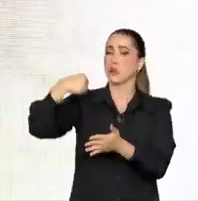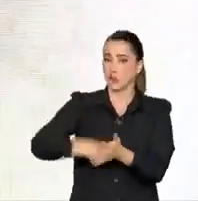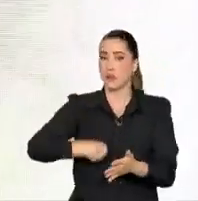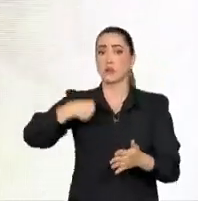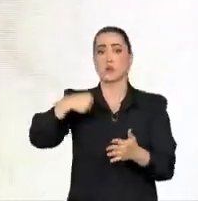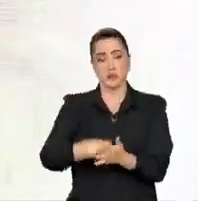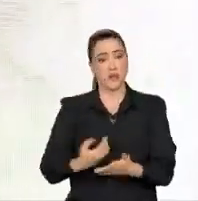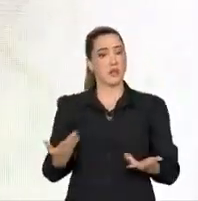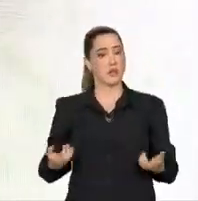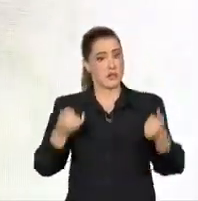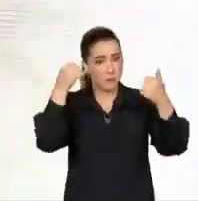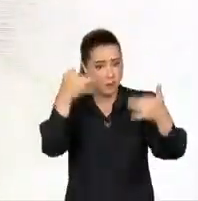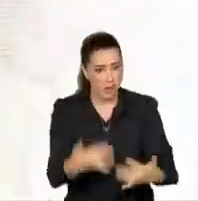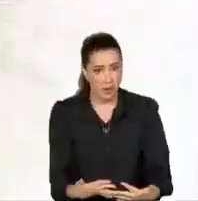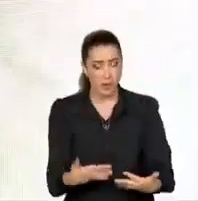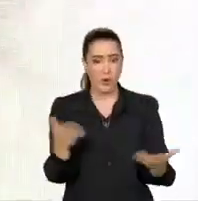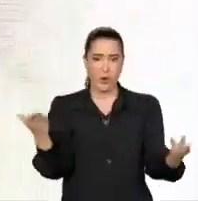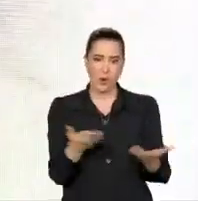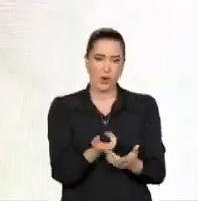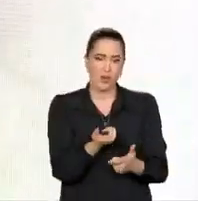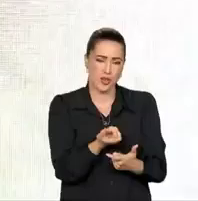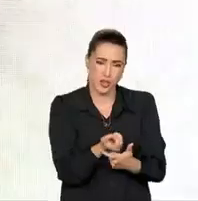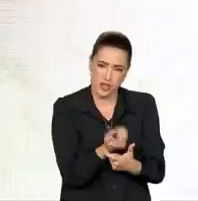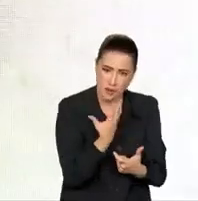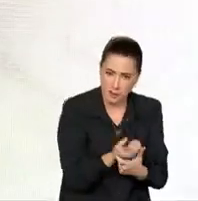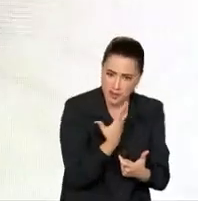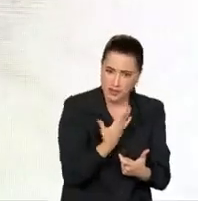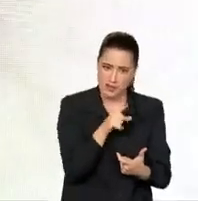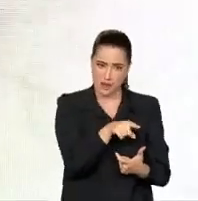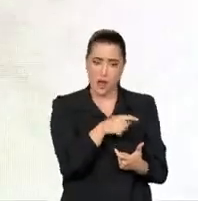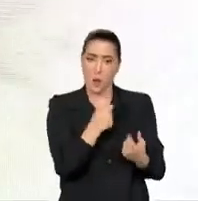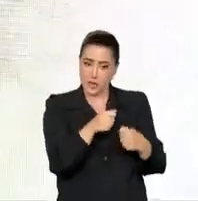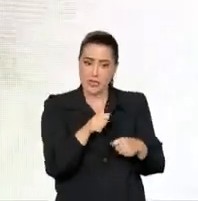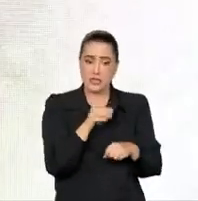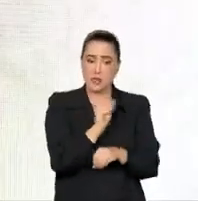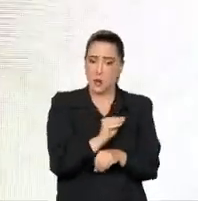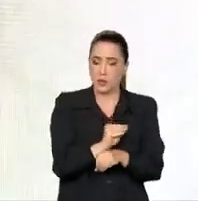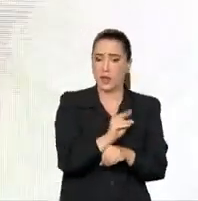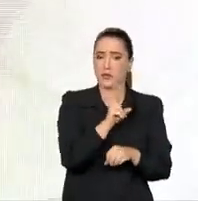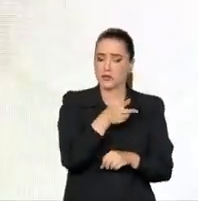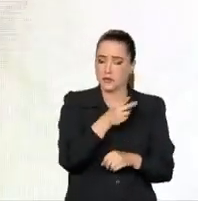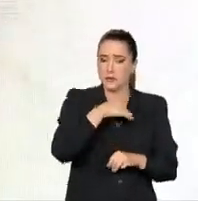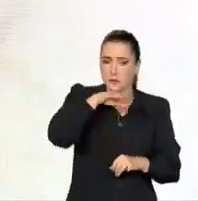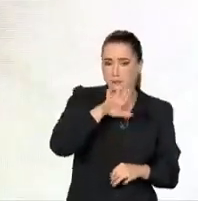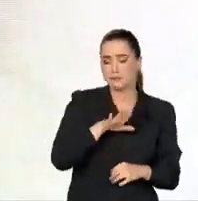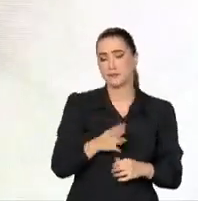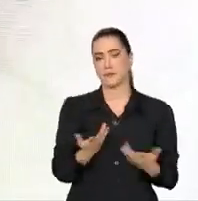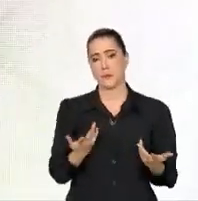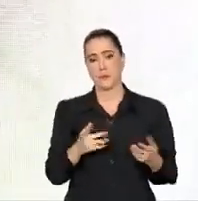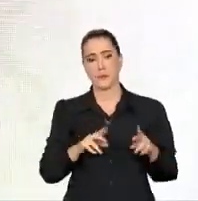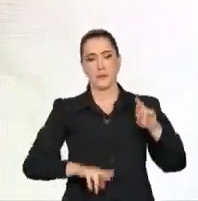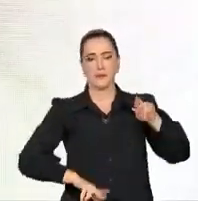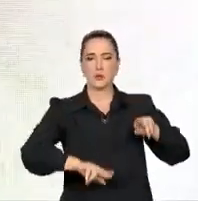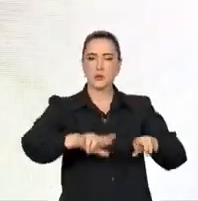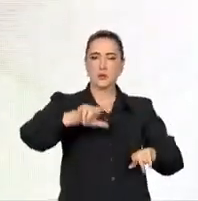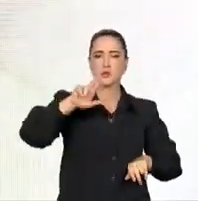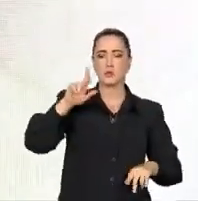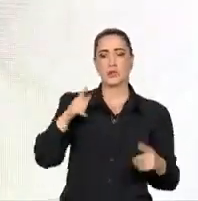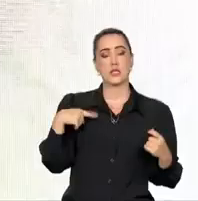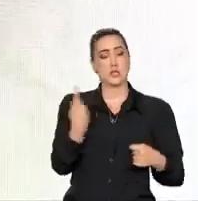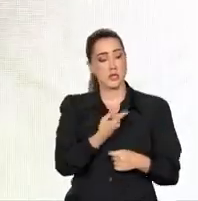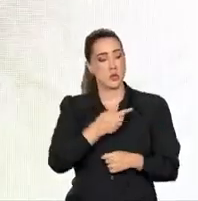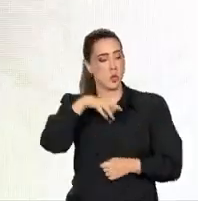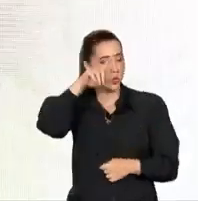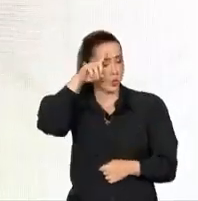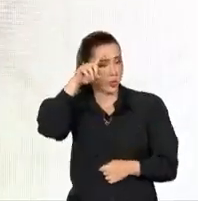falo quando eu falo de alfabetização. É essa diferença e cuidado que a gente precisa ter cada vez mais. E essa diferença e cuidado a gente se dá no